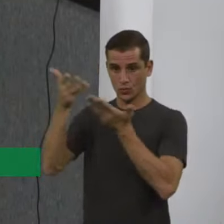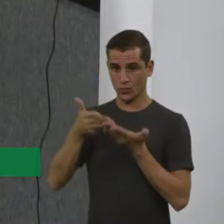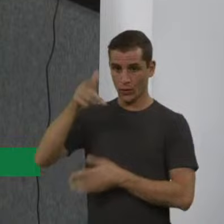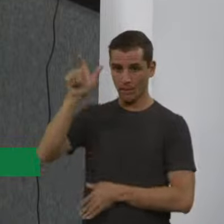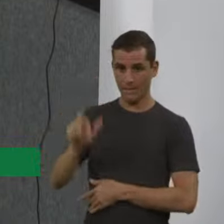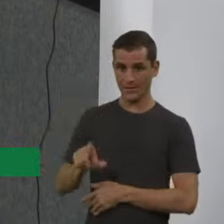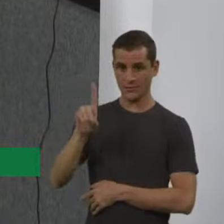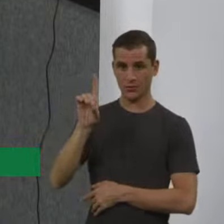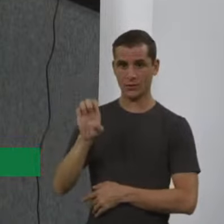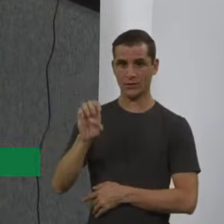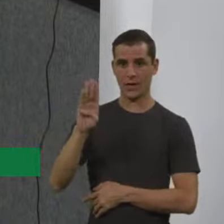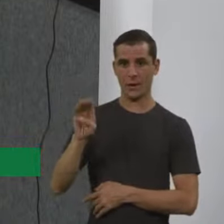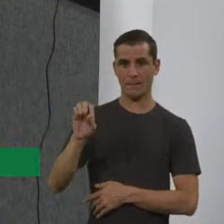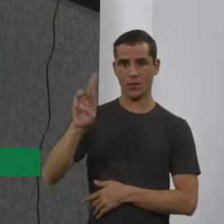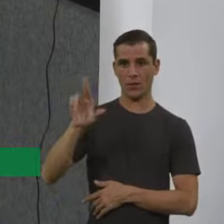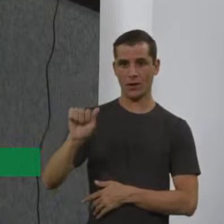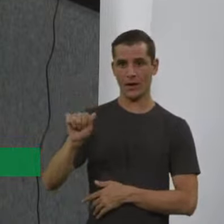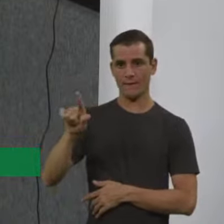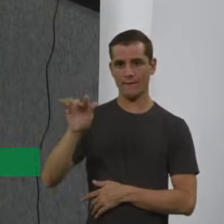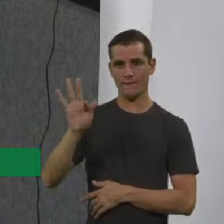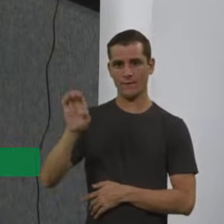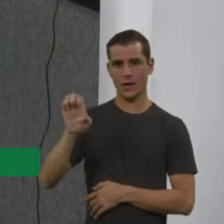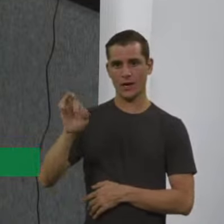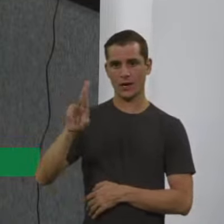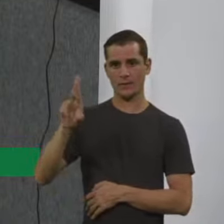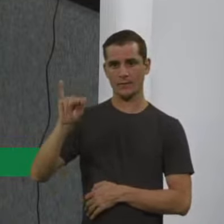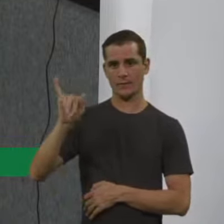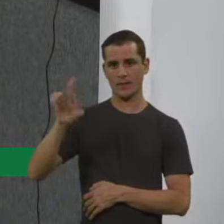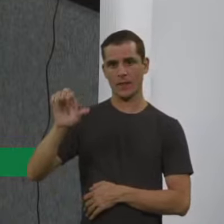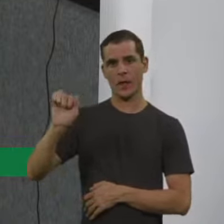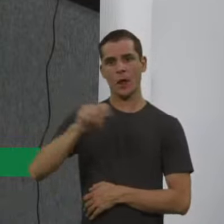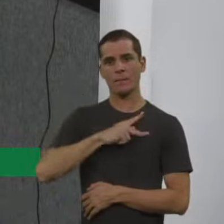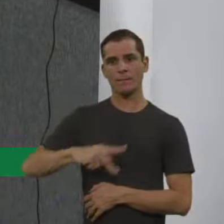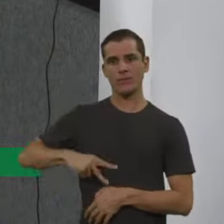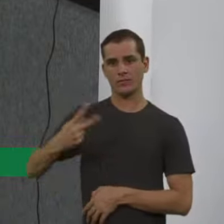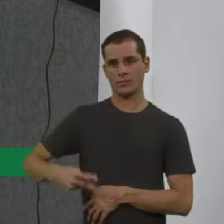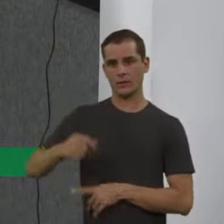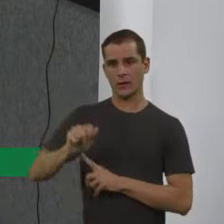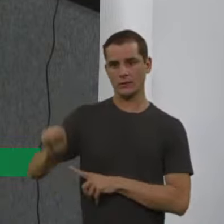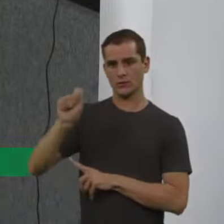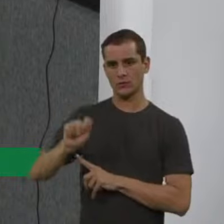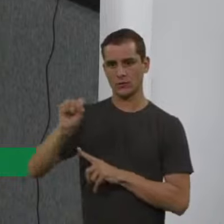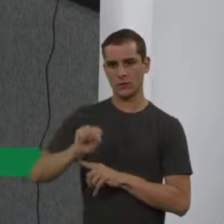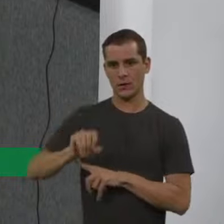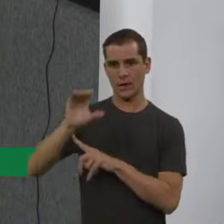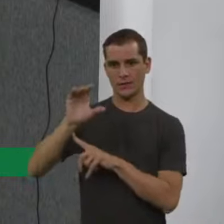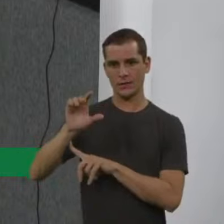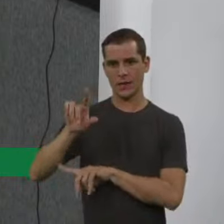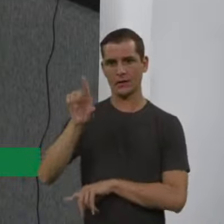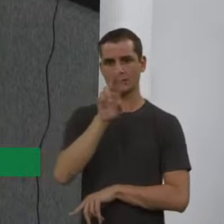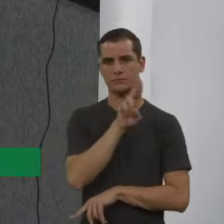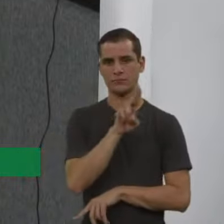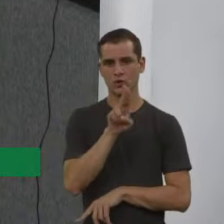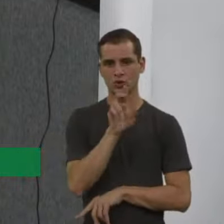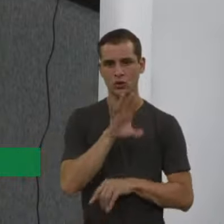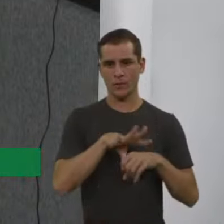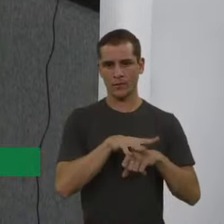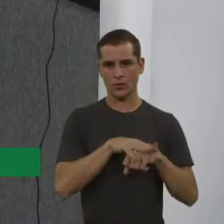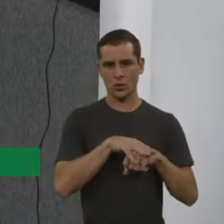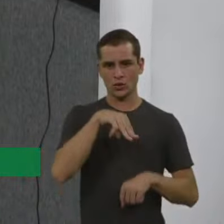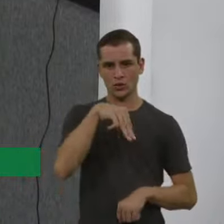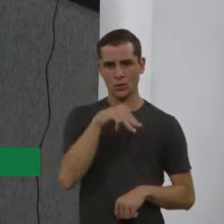Débora Ferreira, presidente da Associação Catarinense de Assistência ao Mucoviscidótico, ACAM, e também mãe